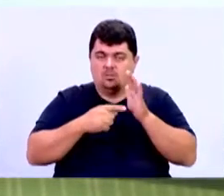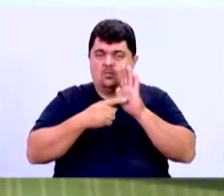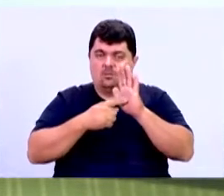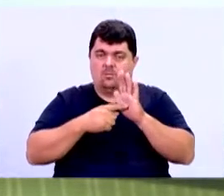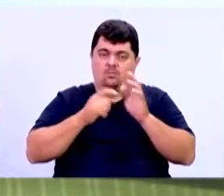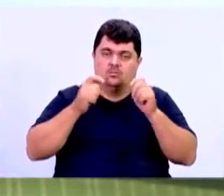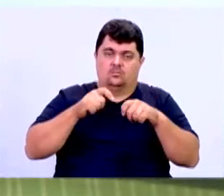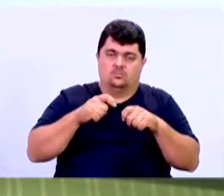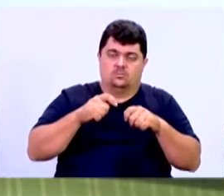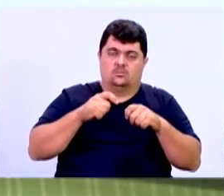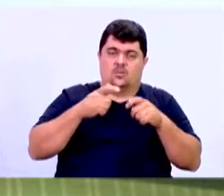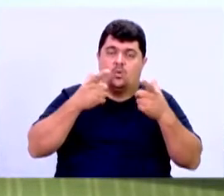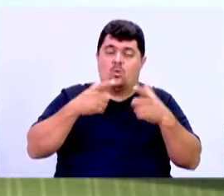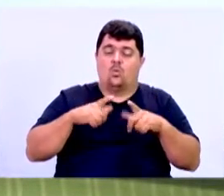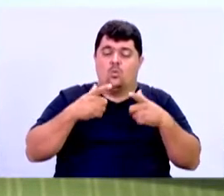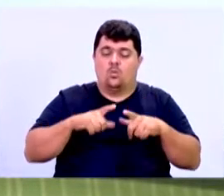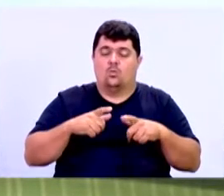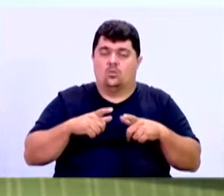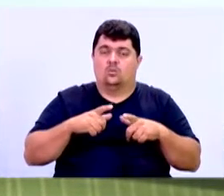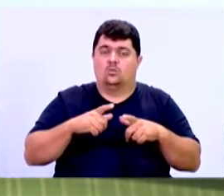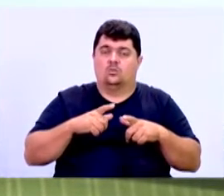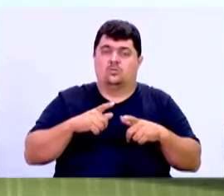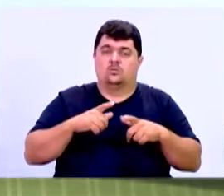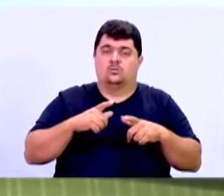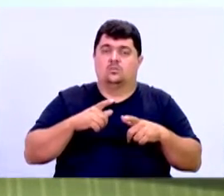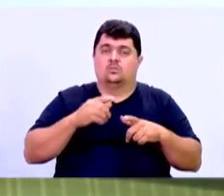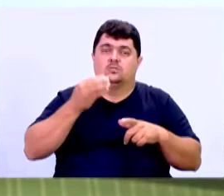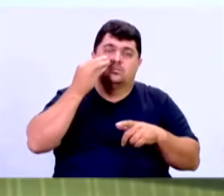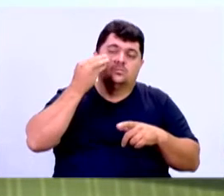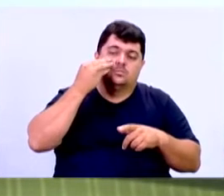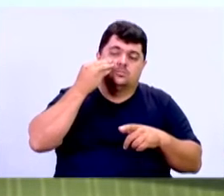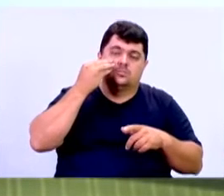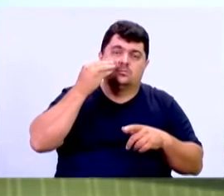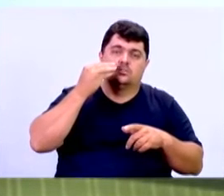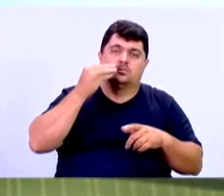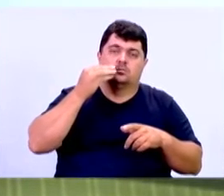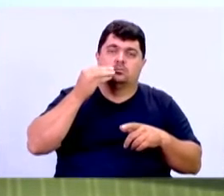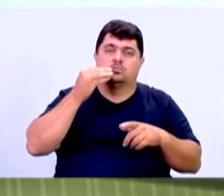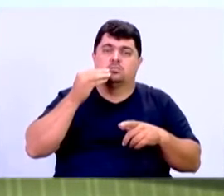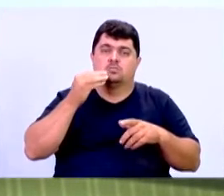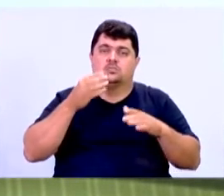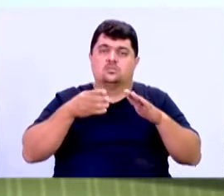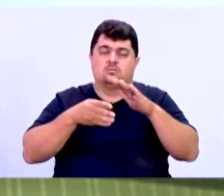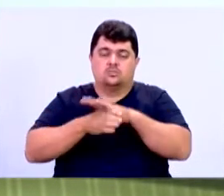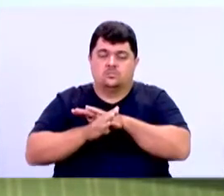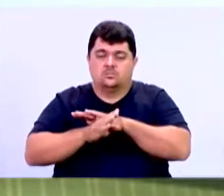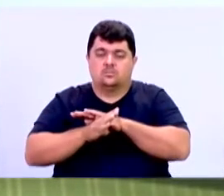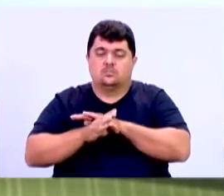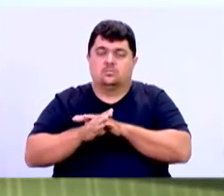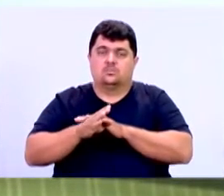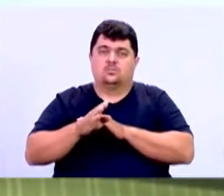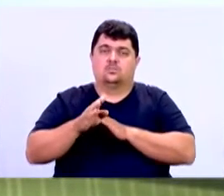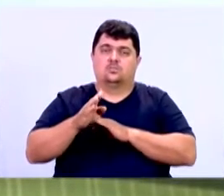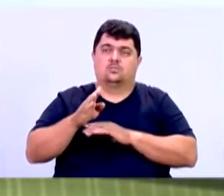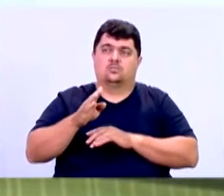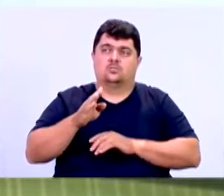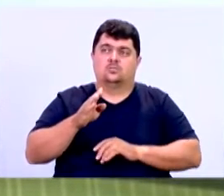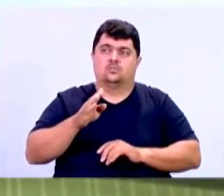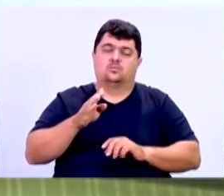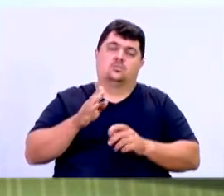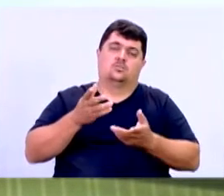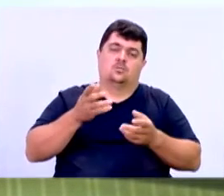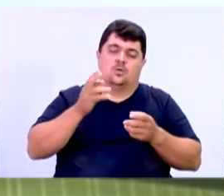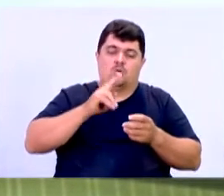sequência, onde é feito uma solicitação pelo navegador, pelo usuário, ao servidor web, com a ferramenta que a gente vai